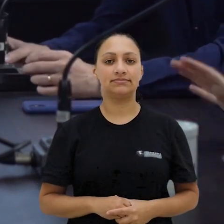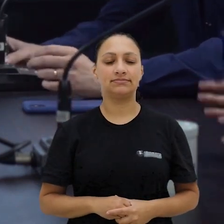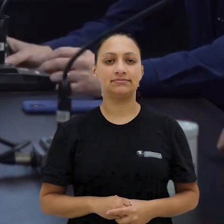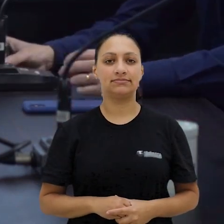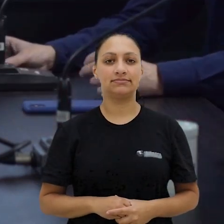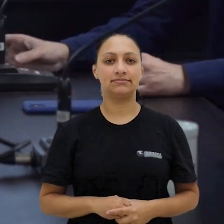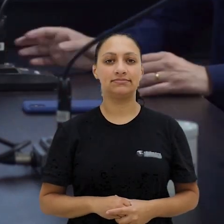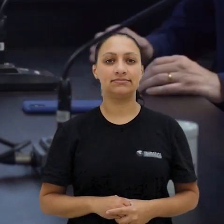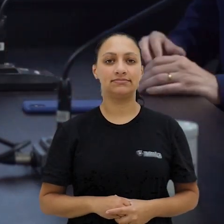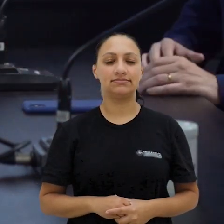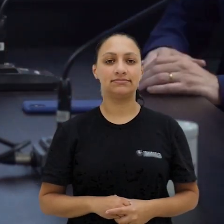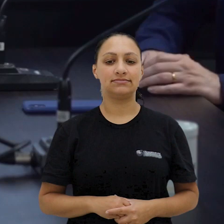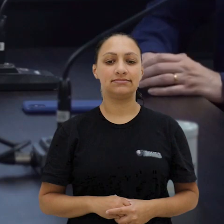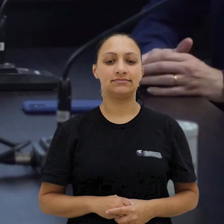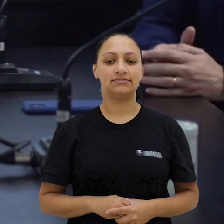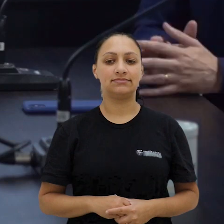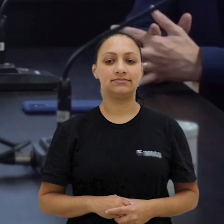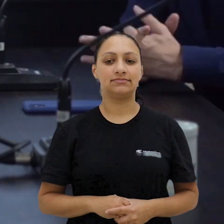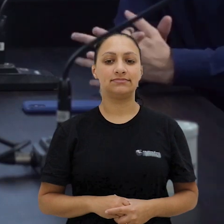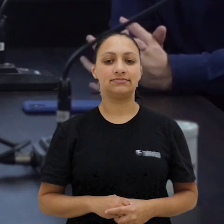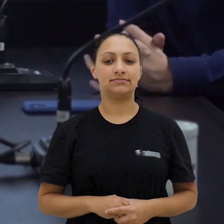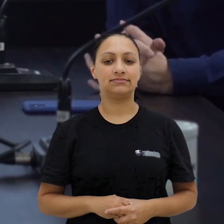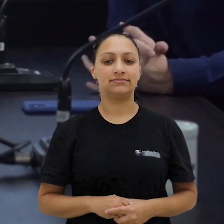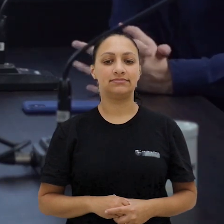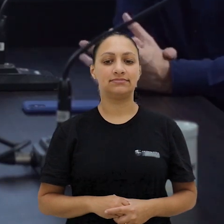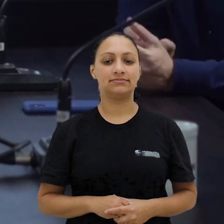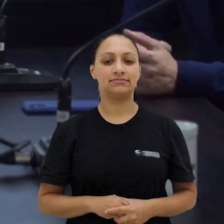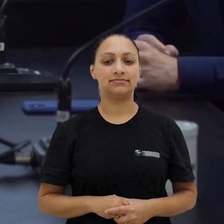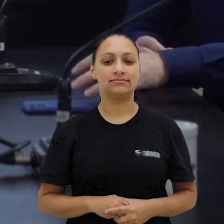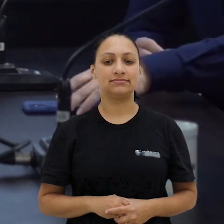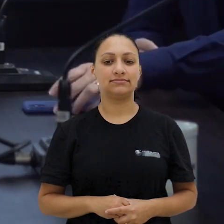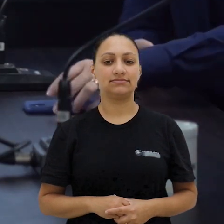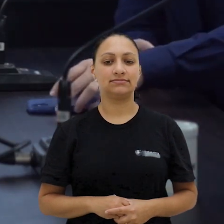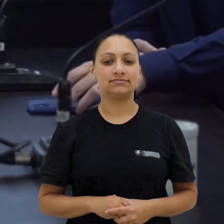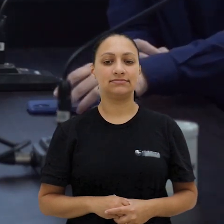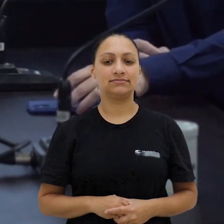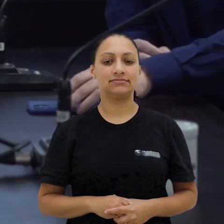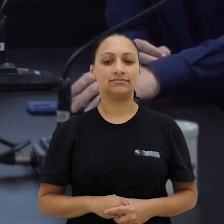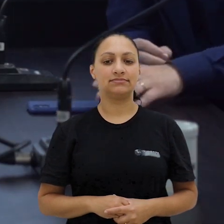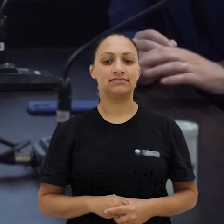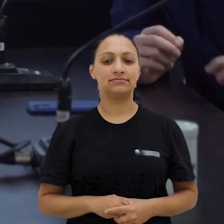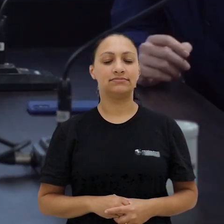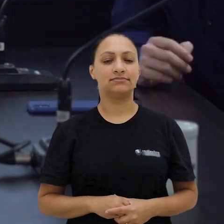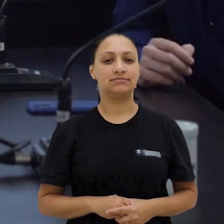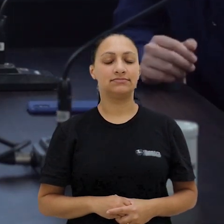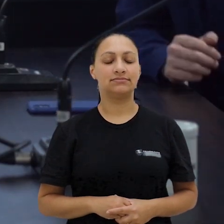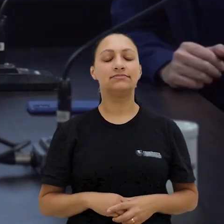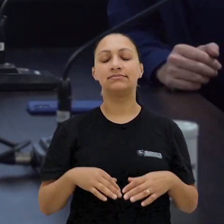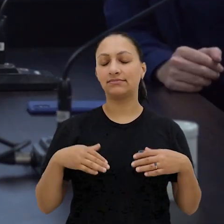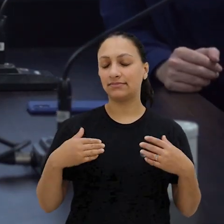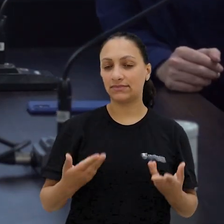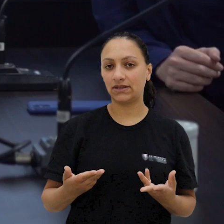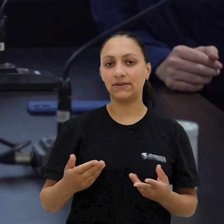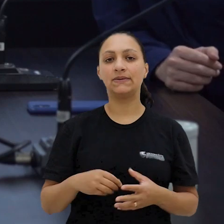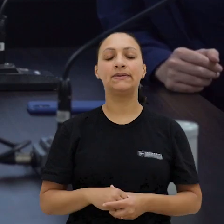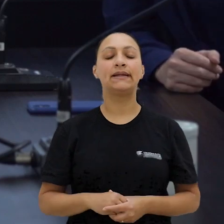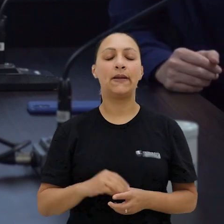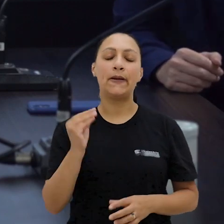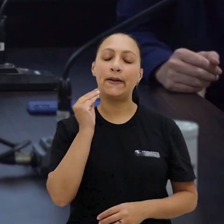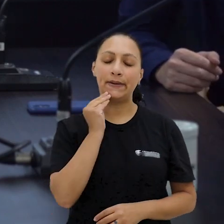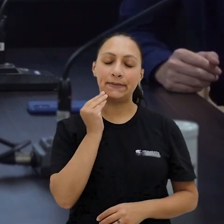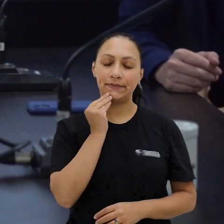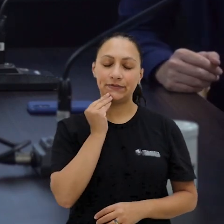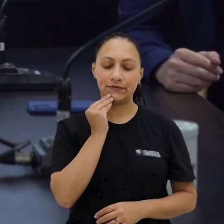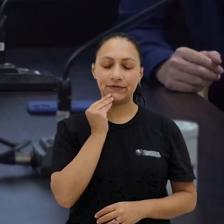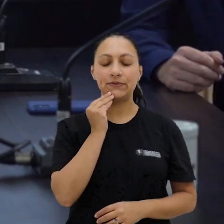Desculpa. Carol não pegou a parte do não bater. Então, eu acho que da nossa parte, além de,